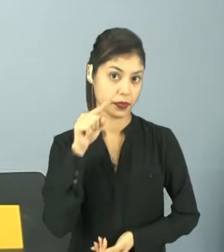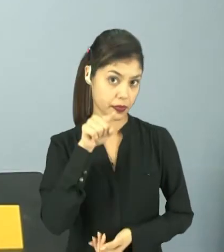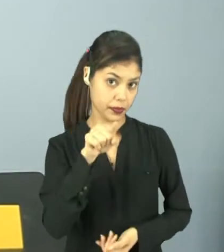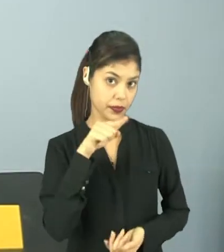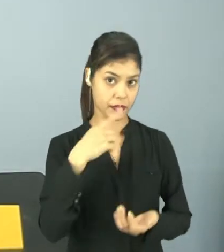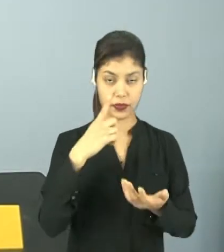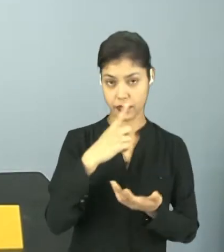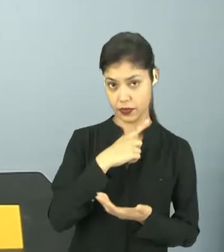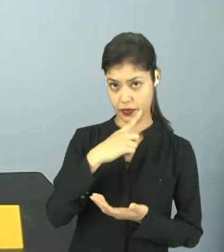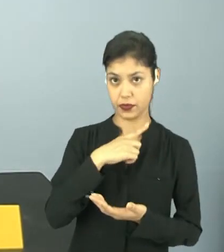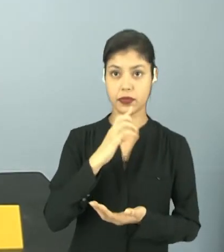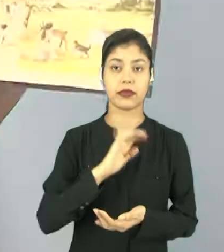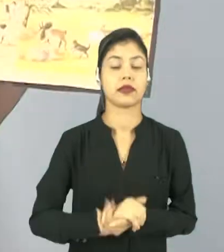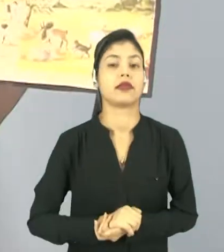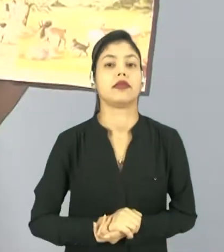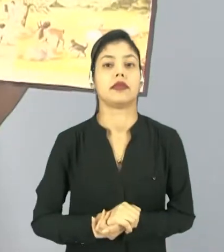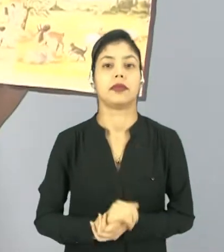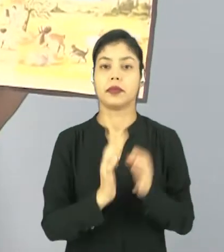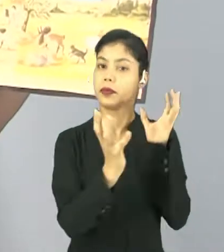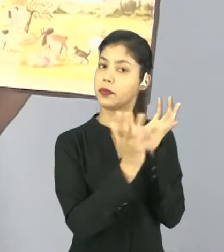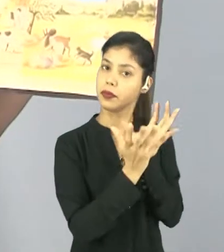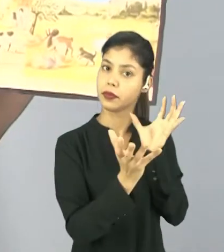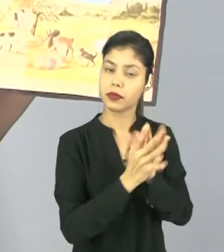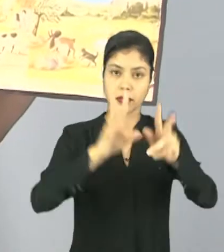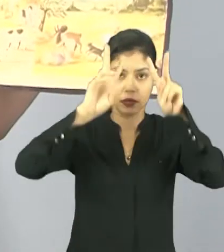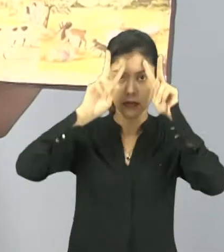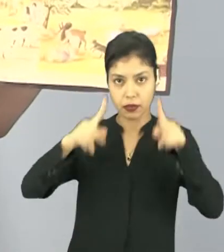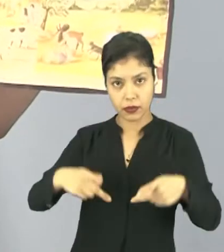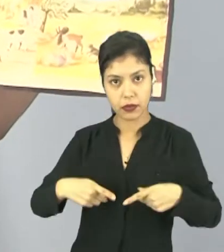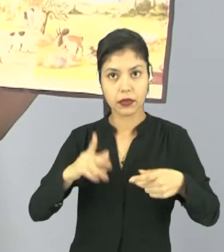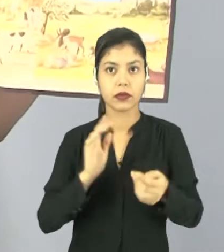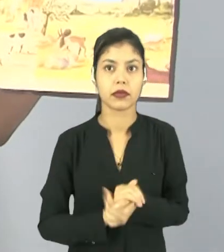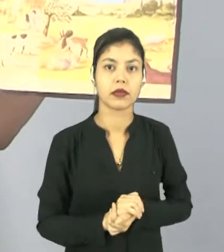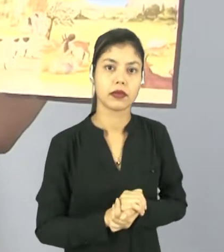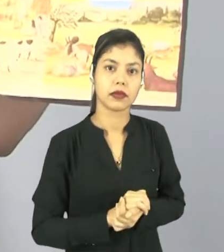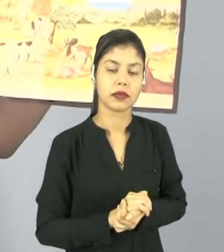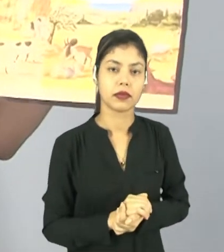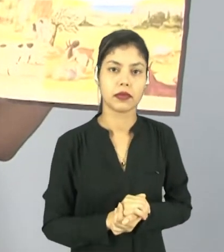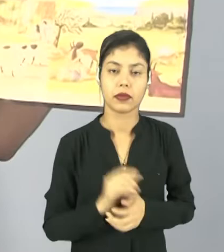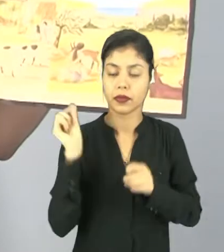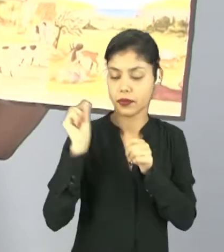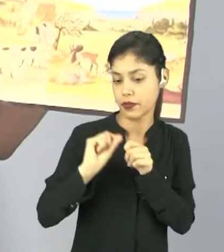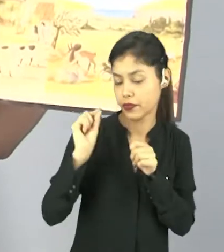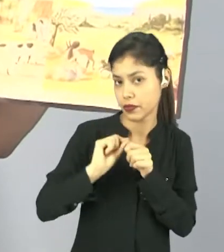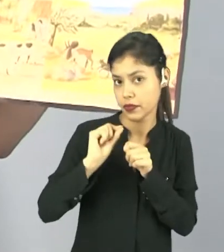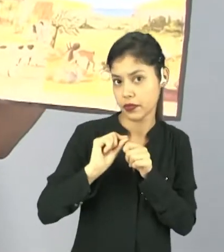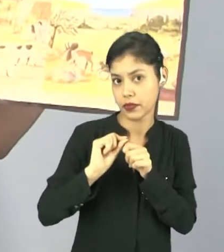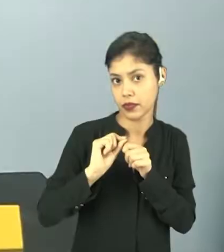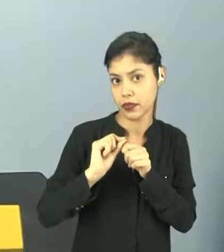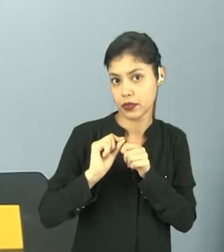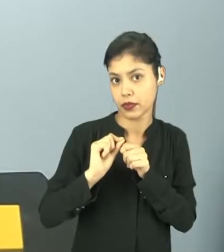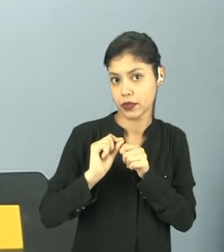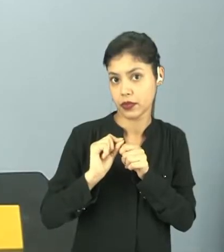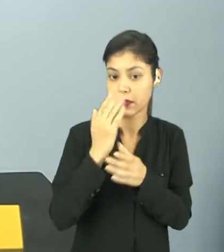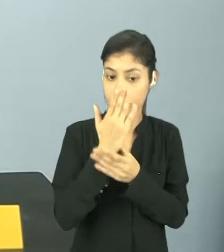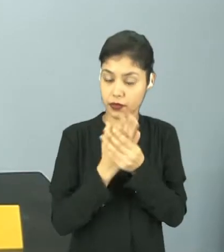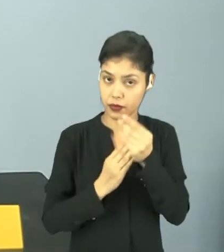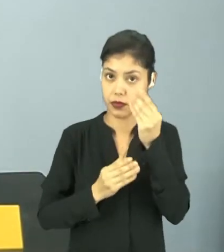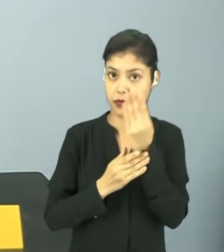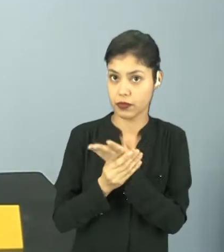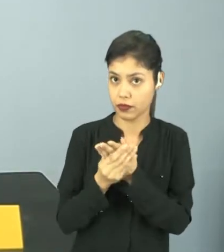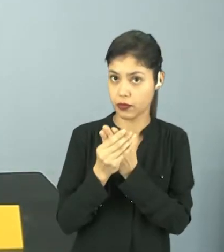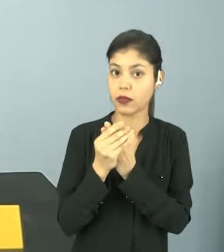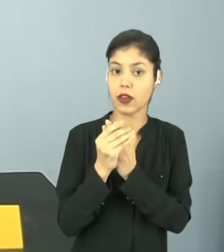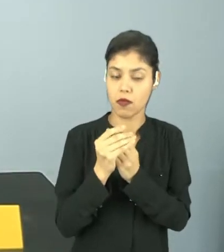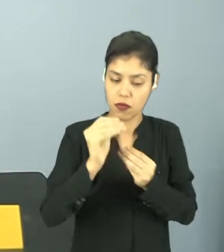Aqui nós temos um grupo de humanos, uns fazendo trabalhos manuais,